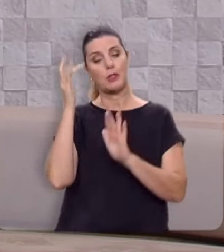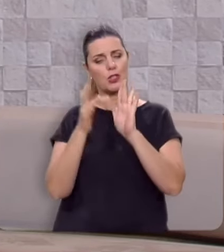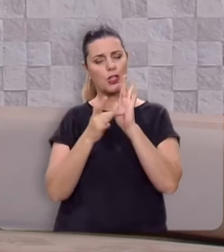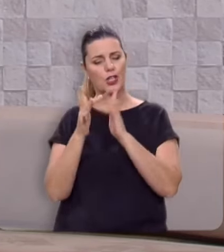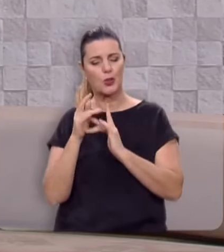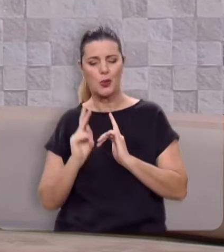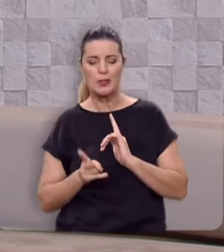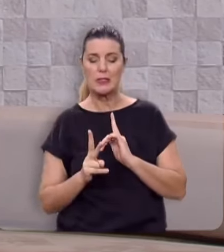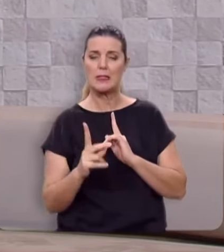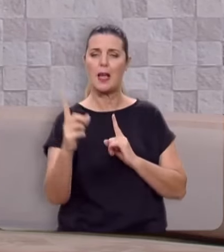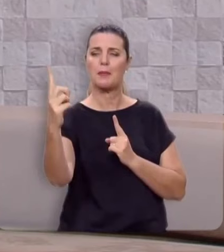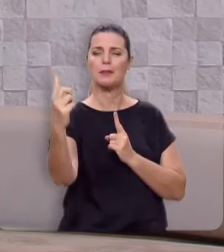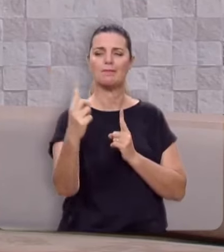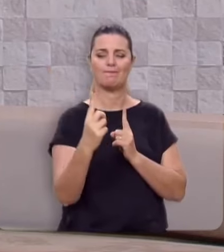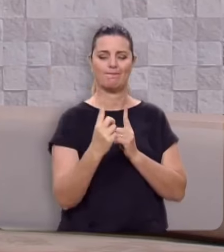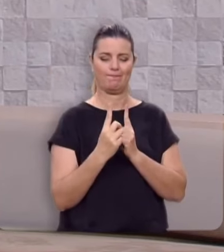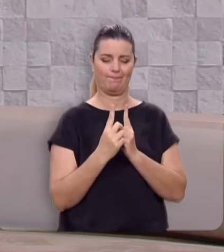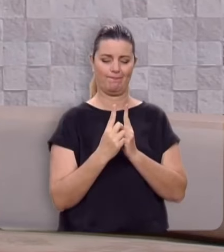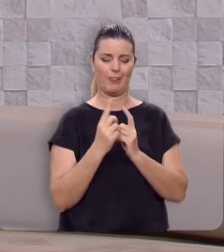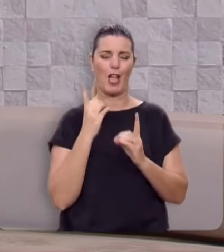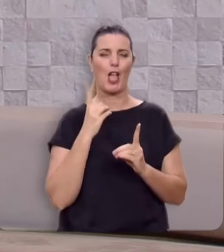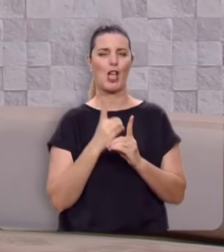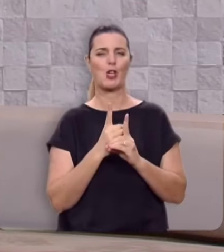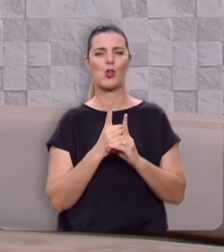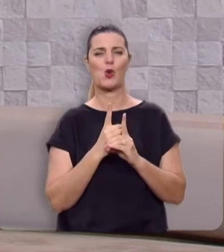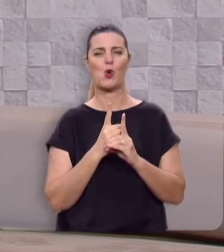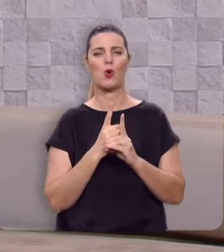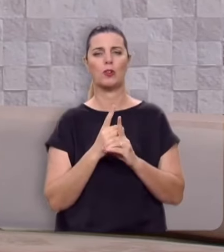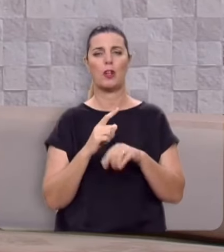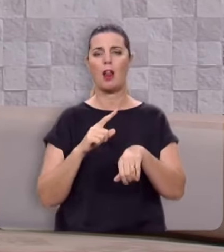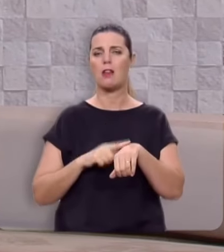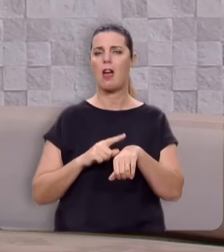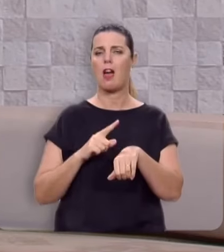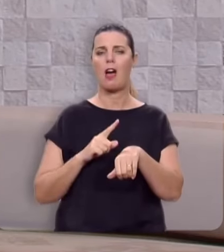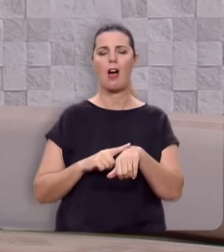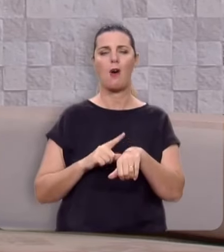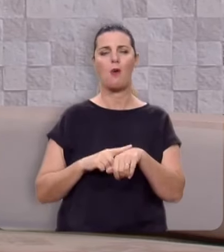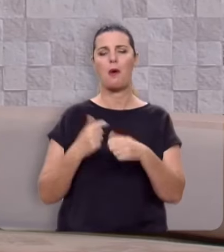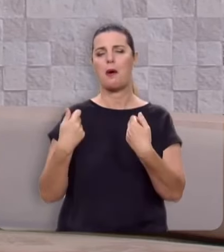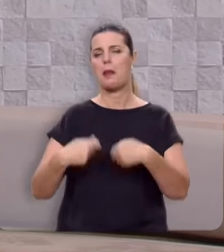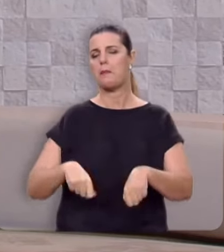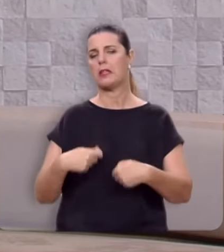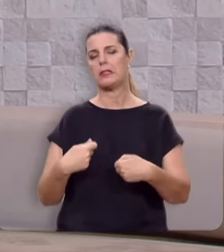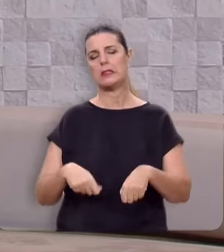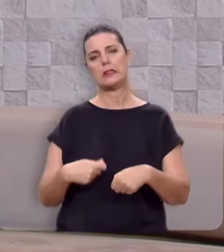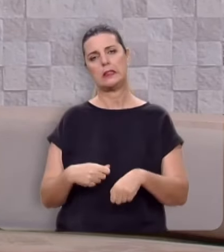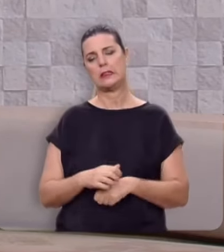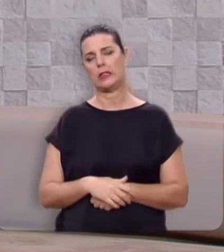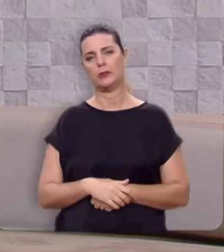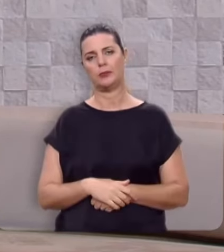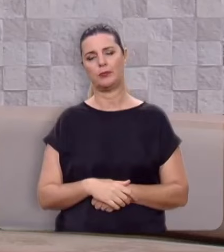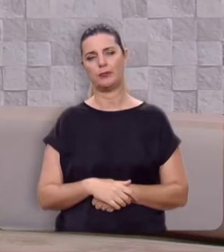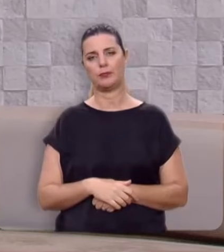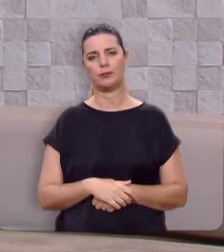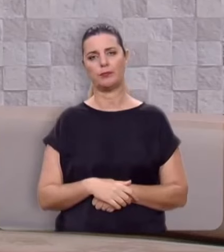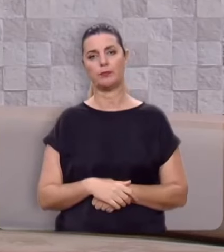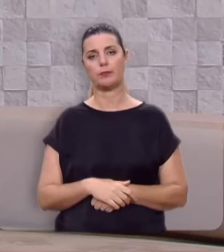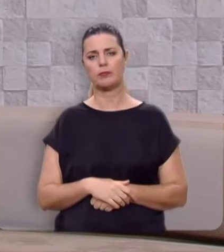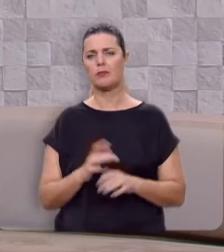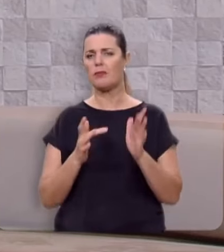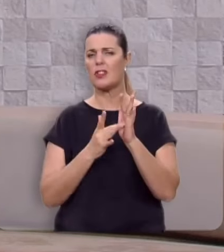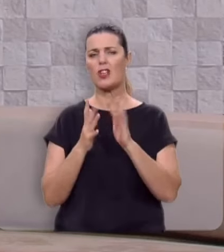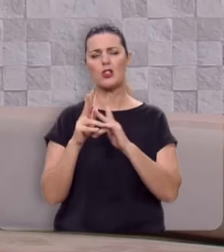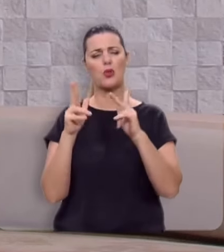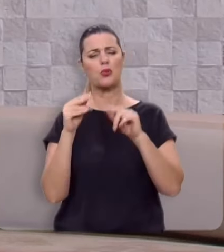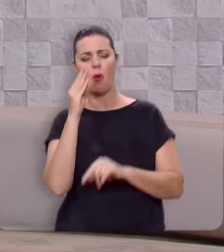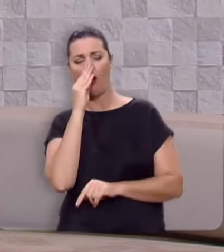sempre vem ao seu encontro na hora da sua necessidade. Ele